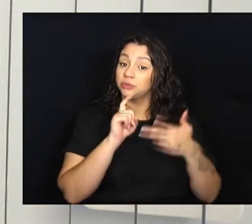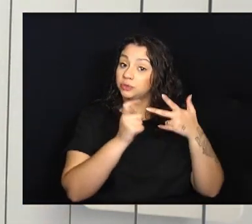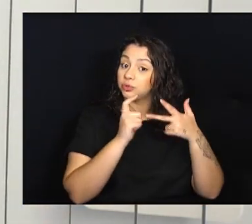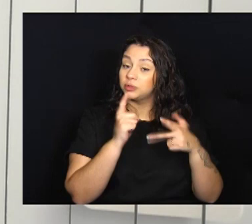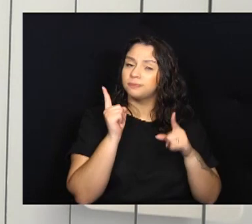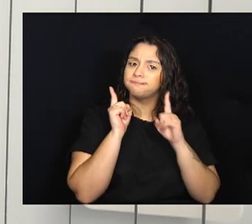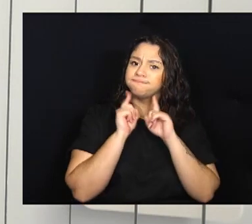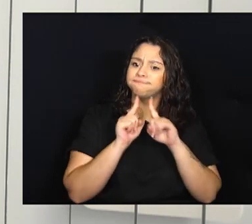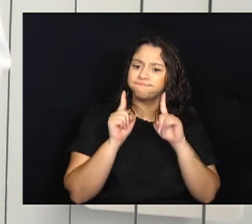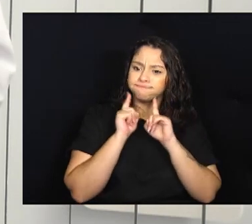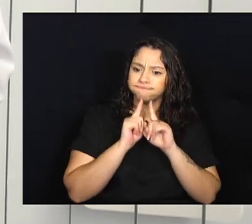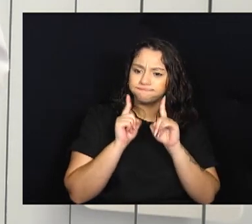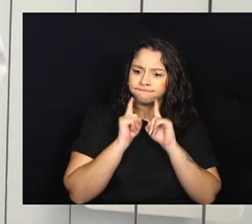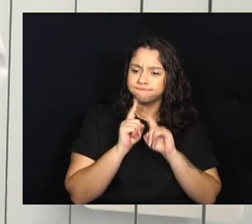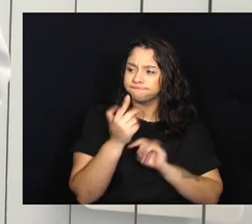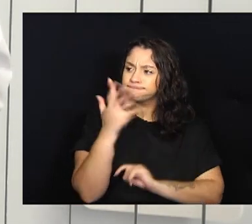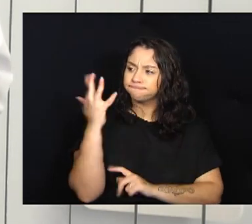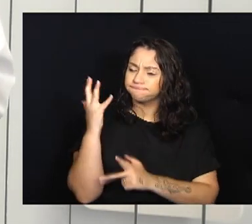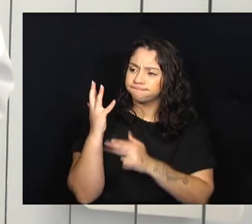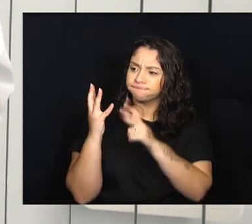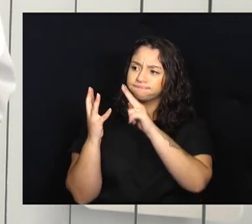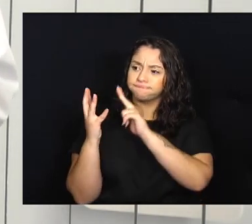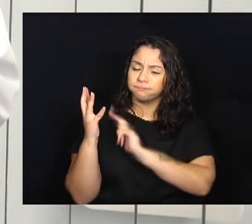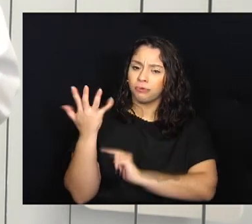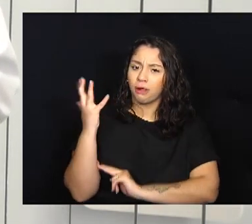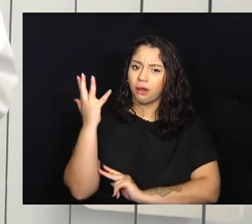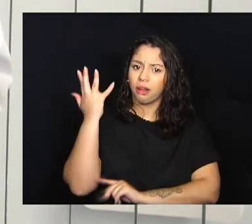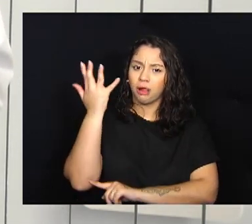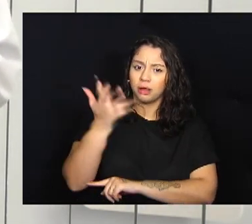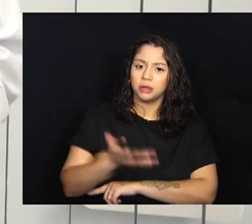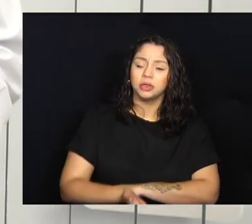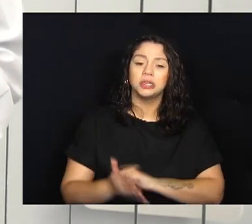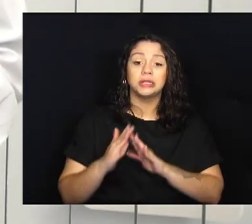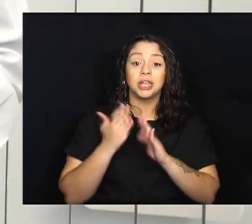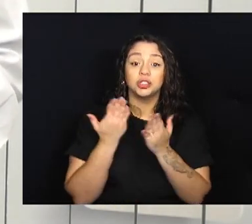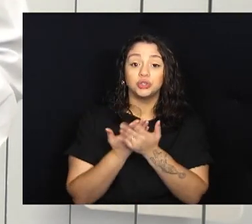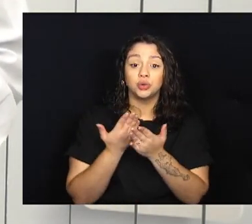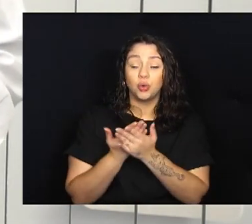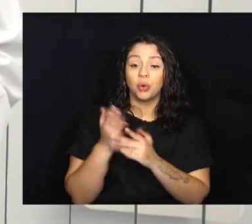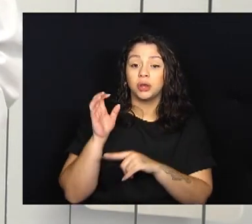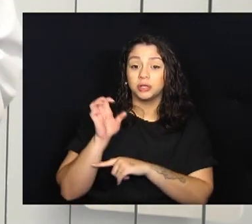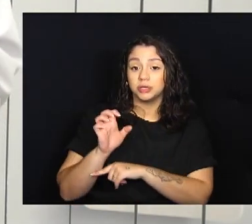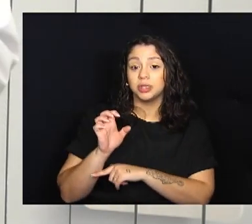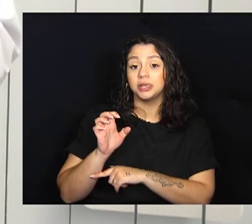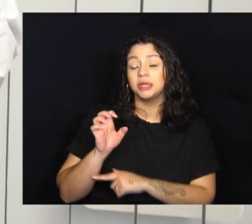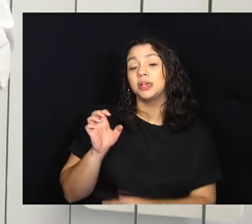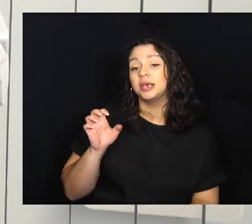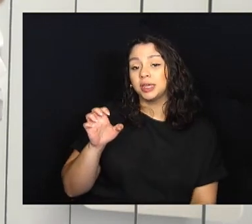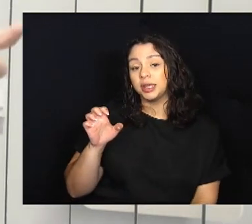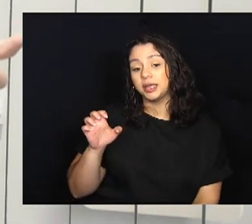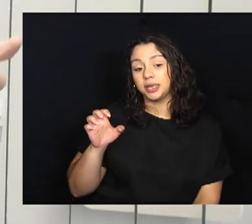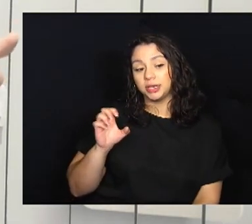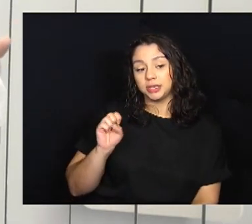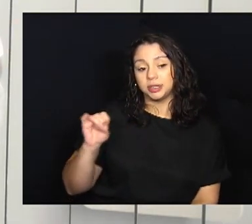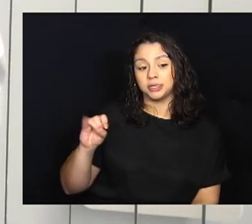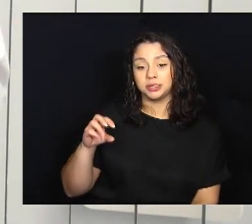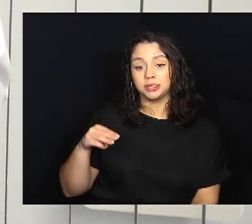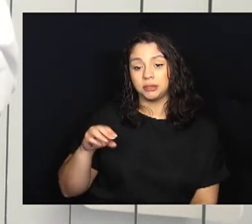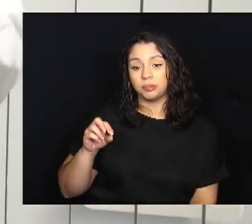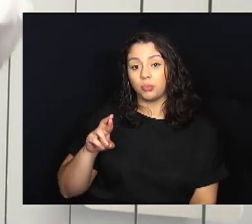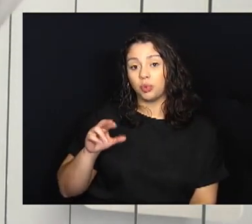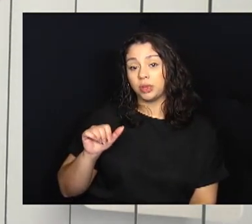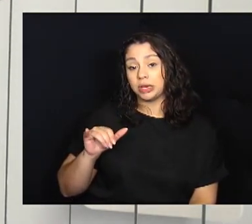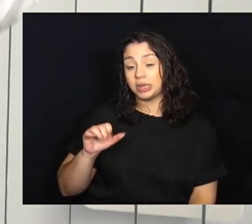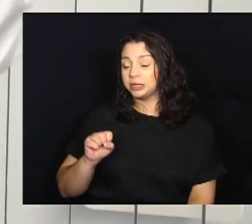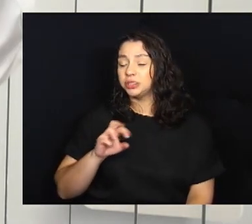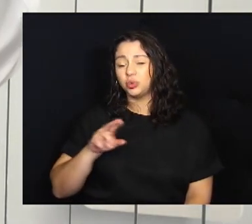um manejo adequado após a queda de uma árvore na Escola Estadual Herci Moraes. E não é um assunto novo,